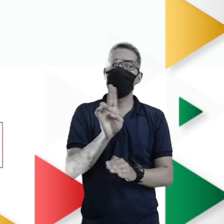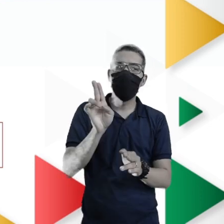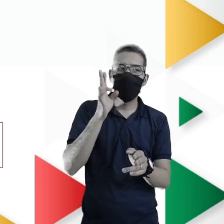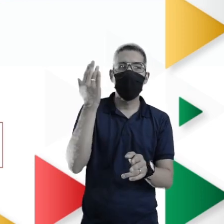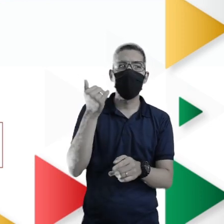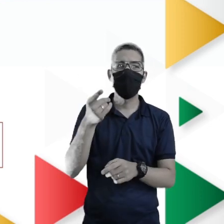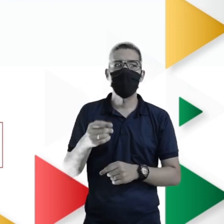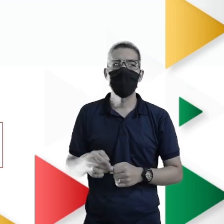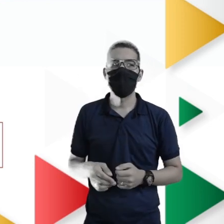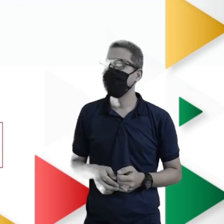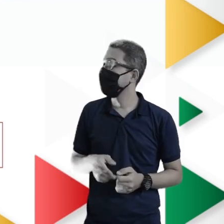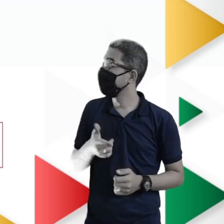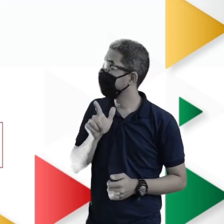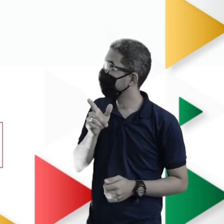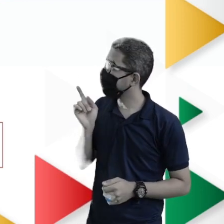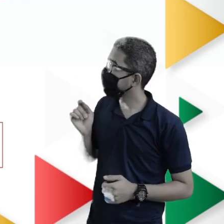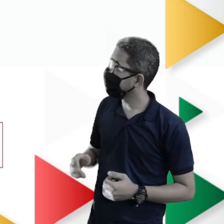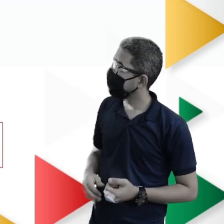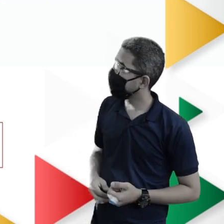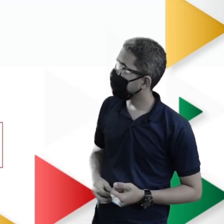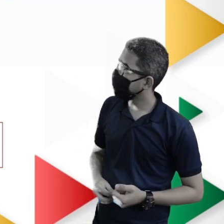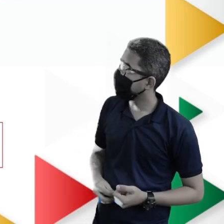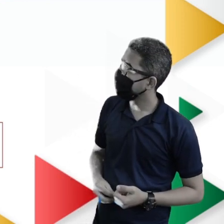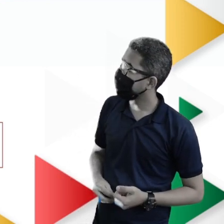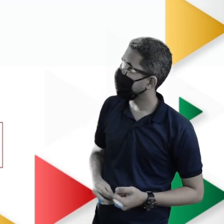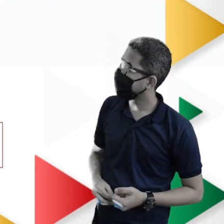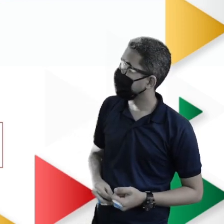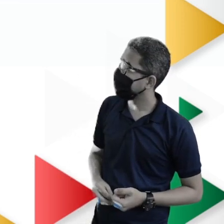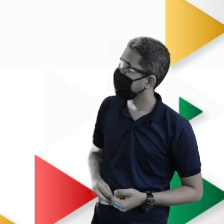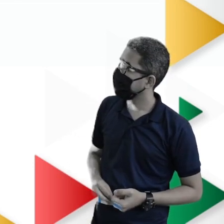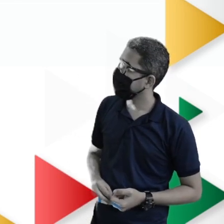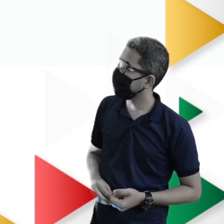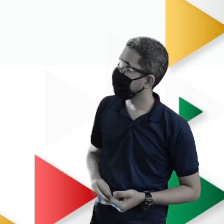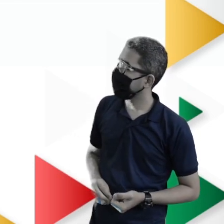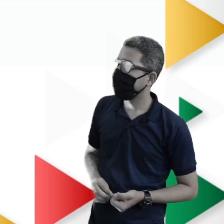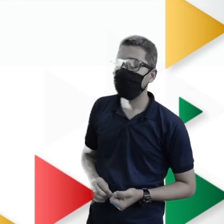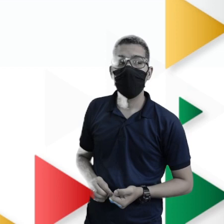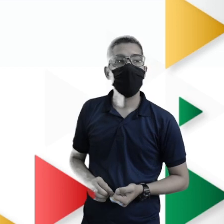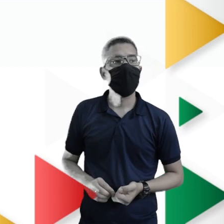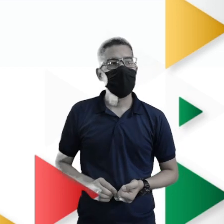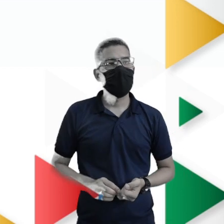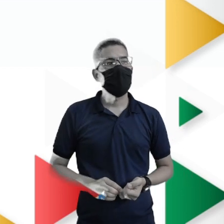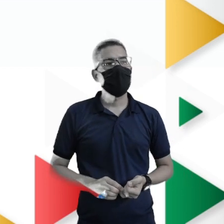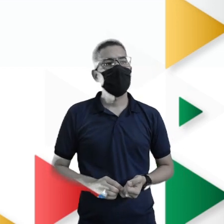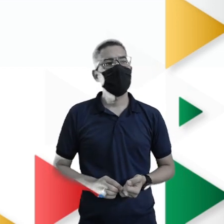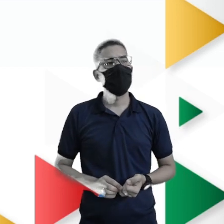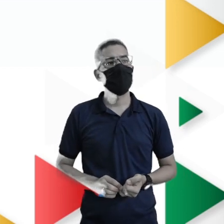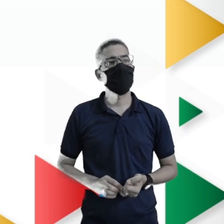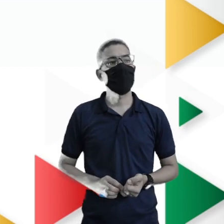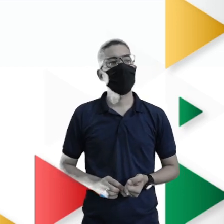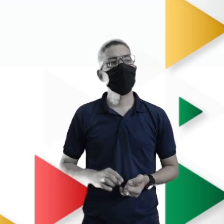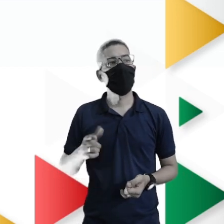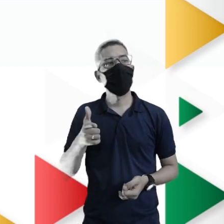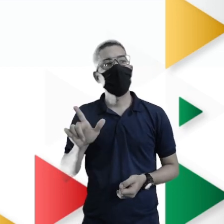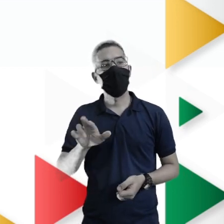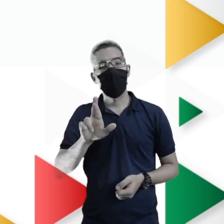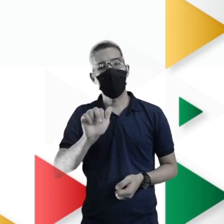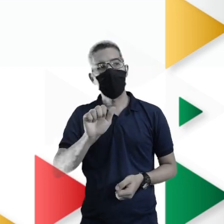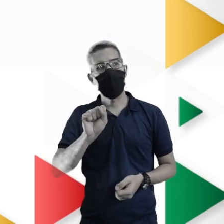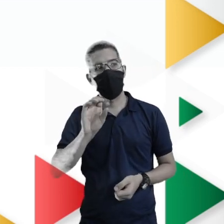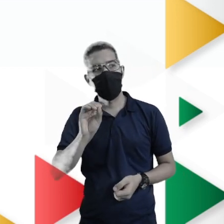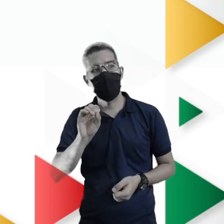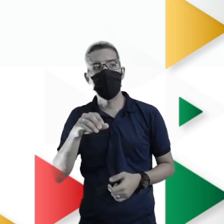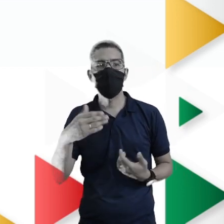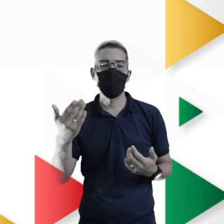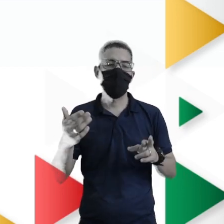beleza? Vamos lá, ó, o ângulo de meia volta aí, de 1/4 de volta, perdão, e segue para você tanto o ângulo raso como o ângulo reto, para